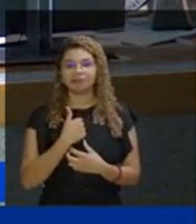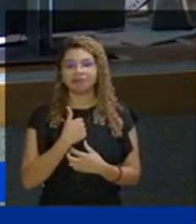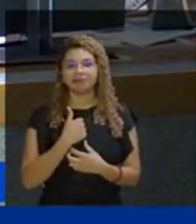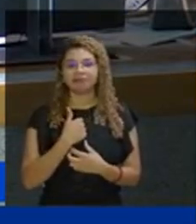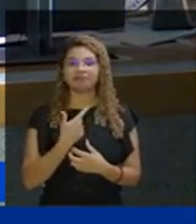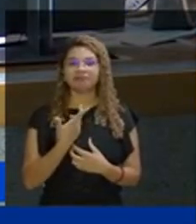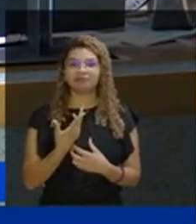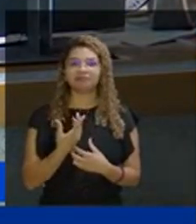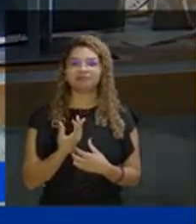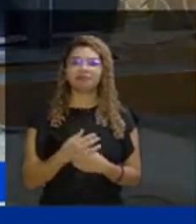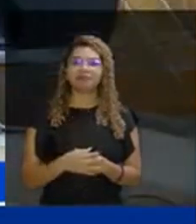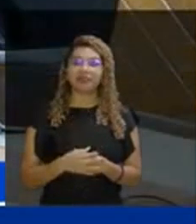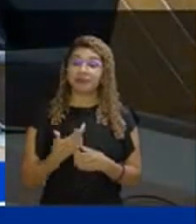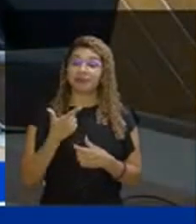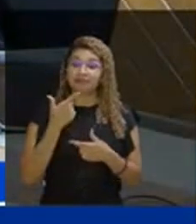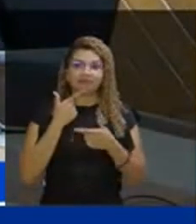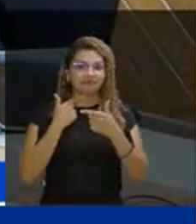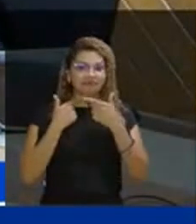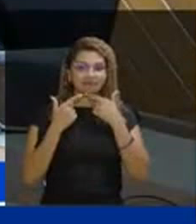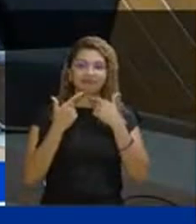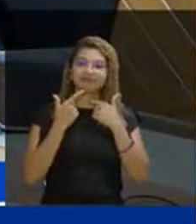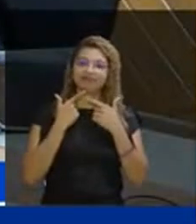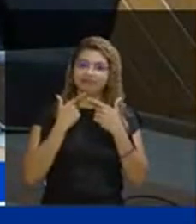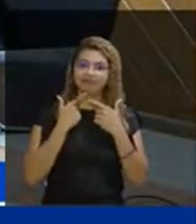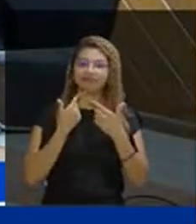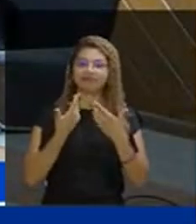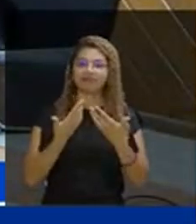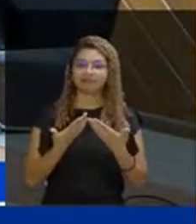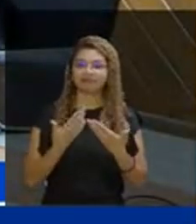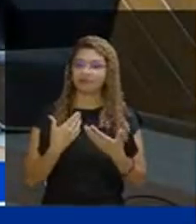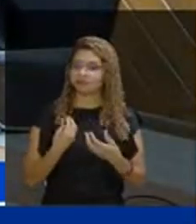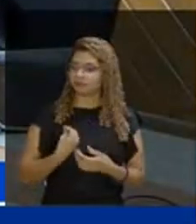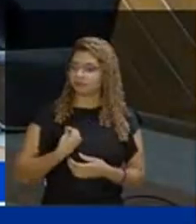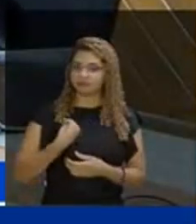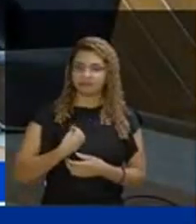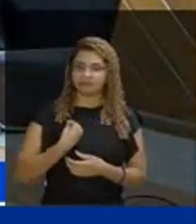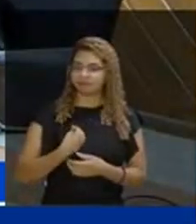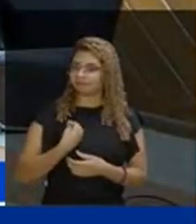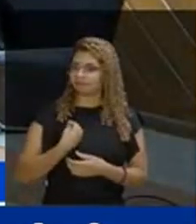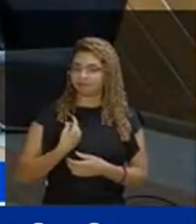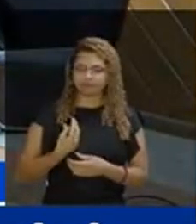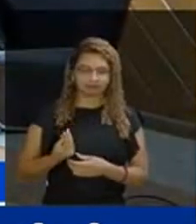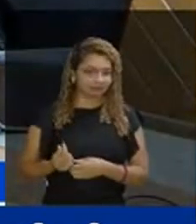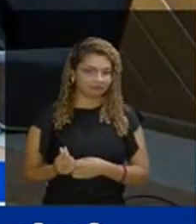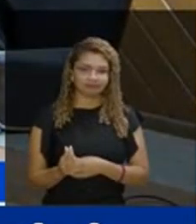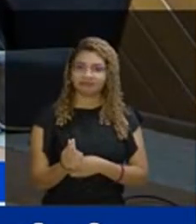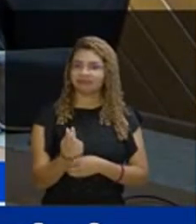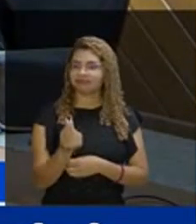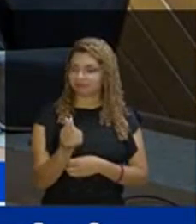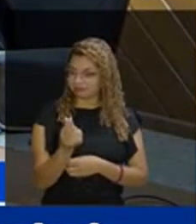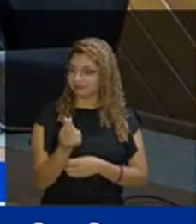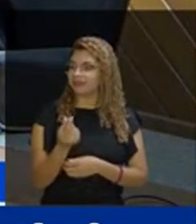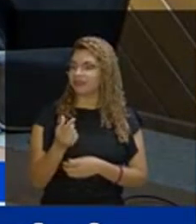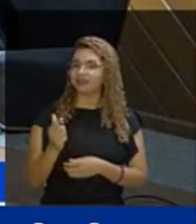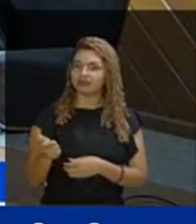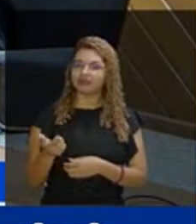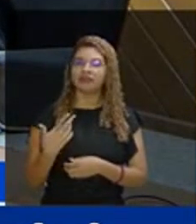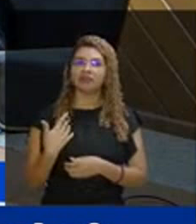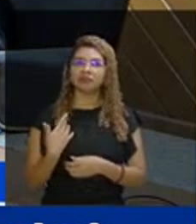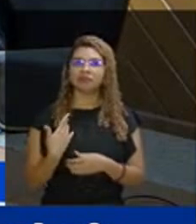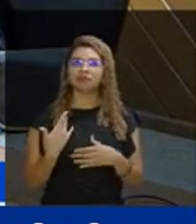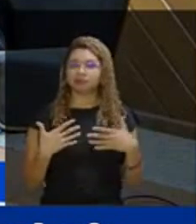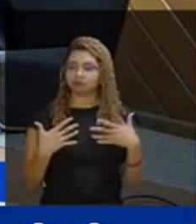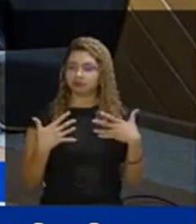no meu desejo de vida a Vossa Excelência, né, que Vossa Excelência desfrute